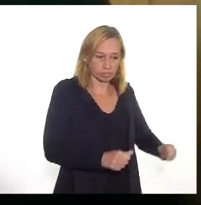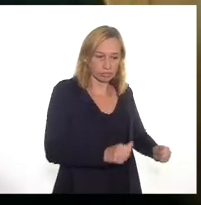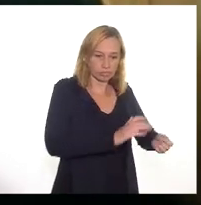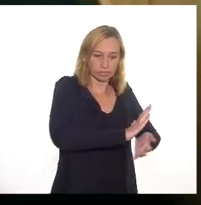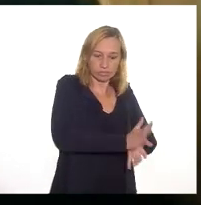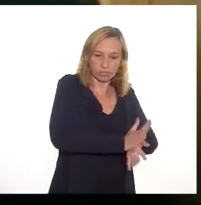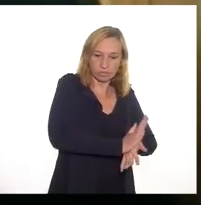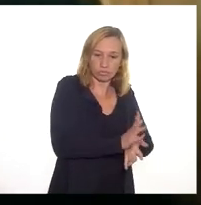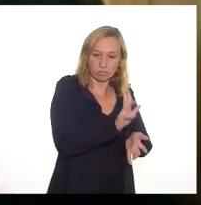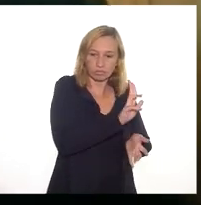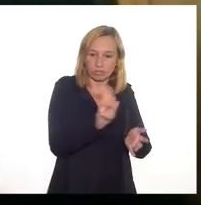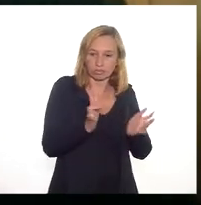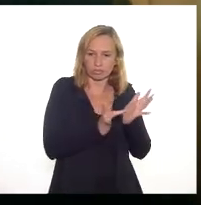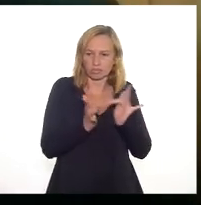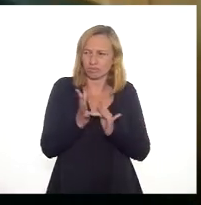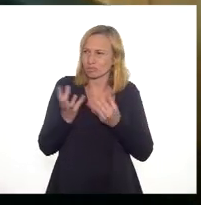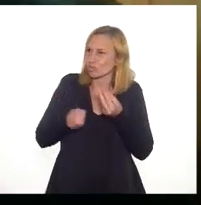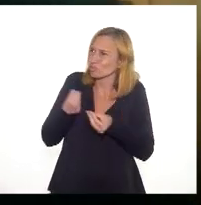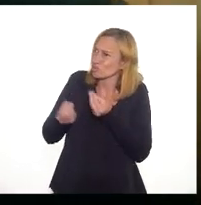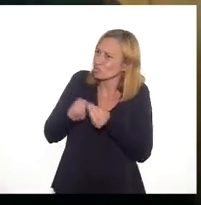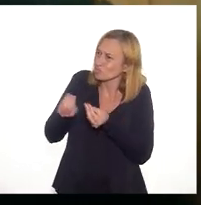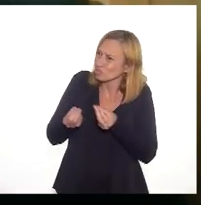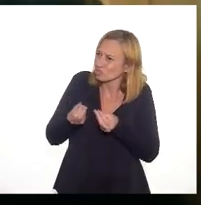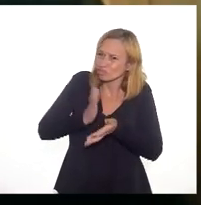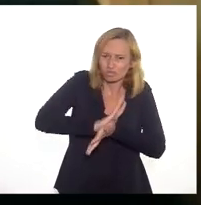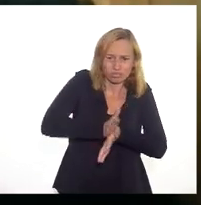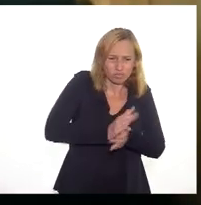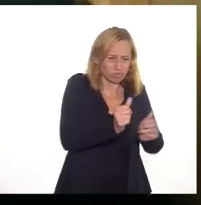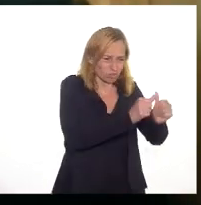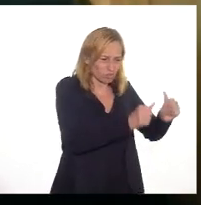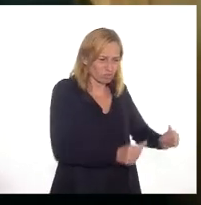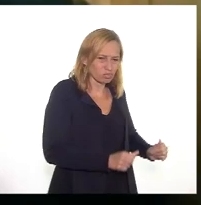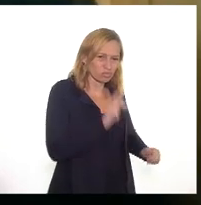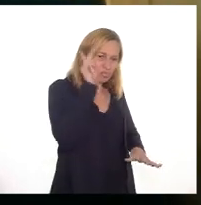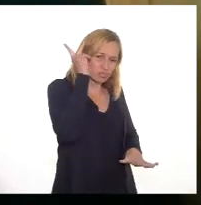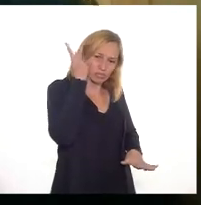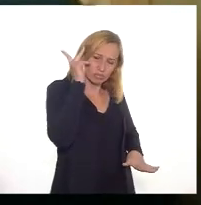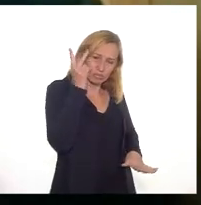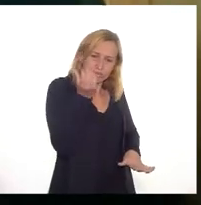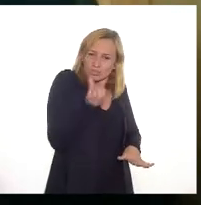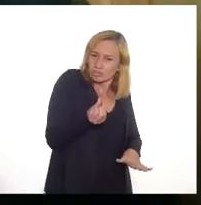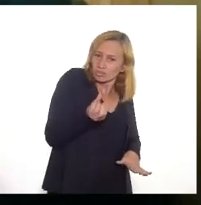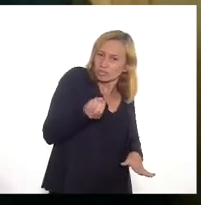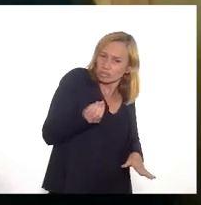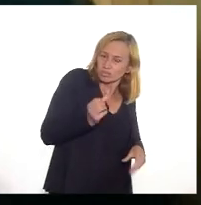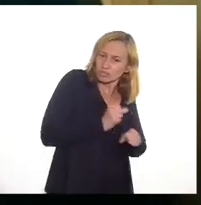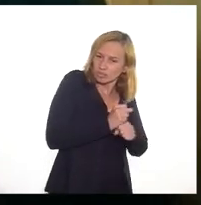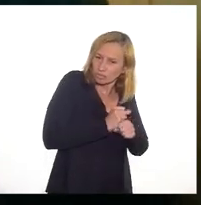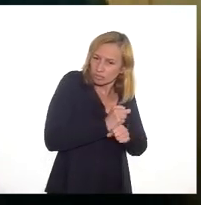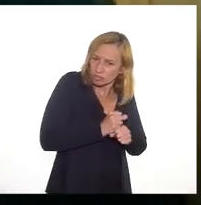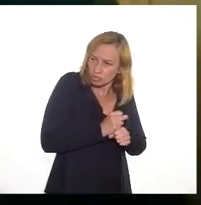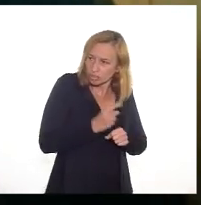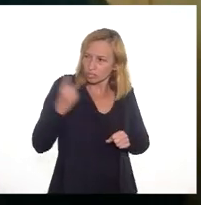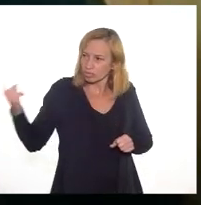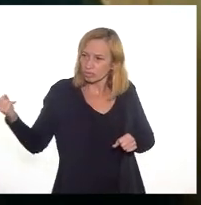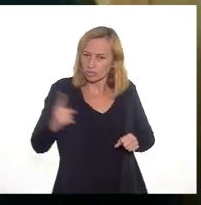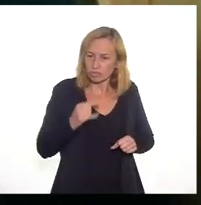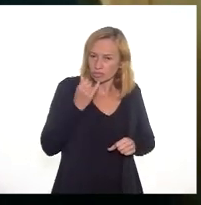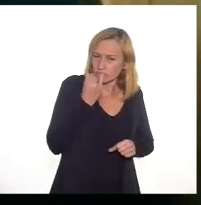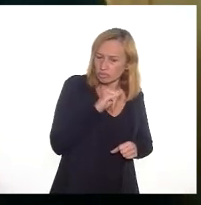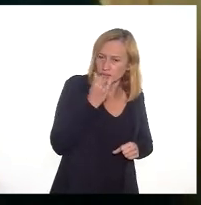Como assim? Destruíram uma estátua histórica de 60 anos vindo da